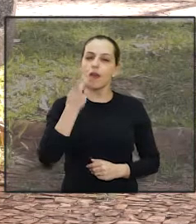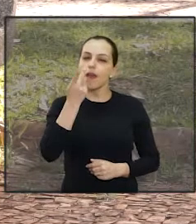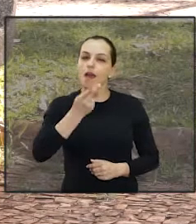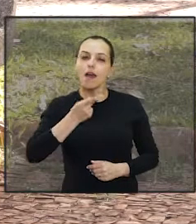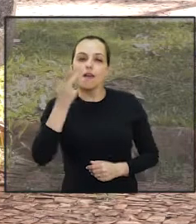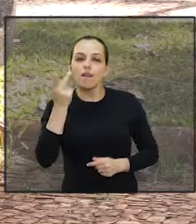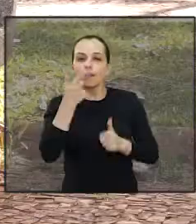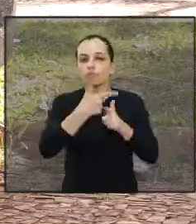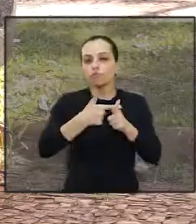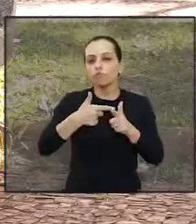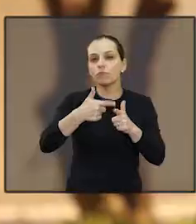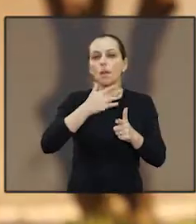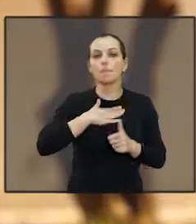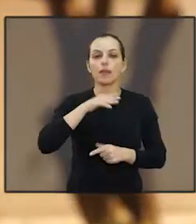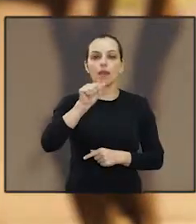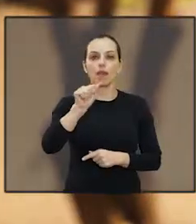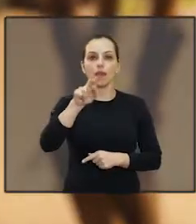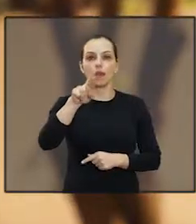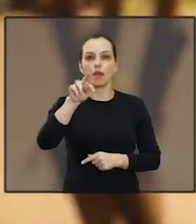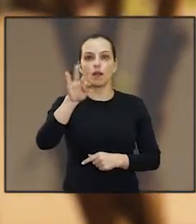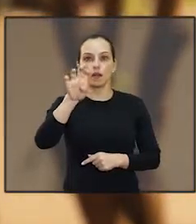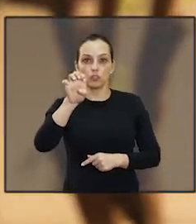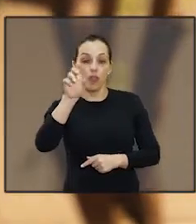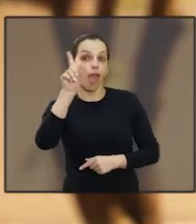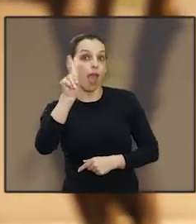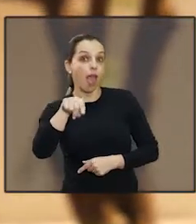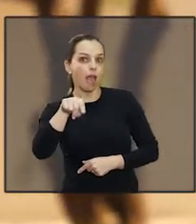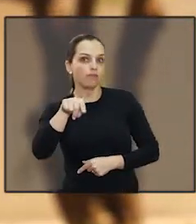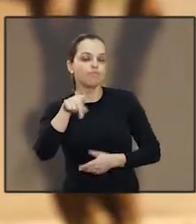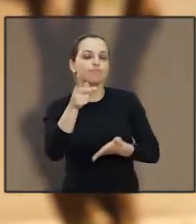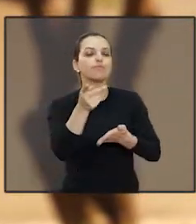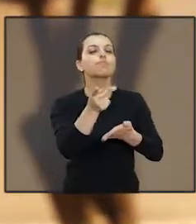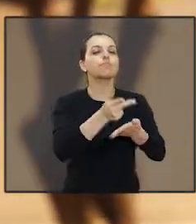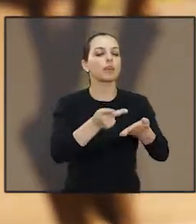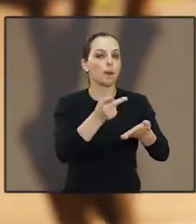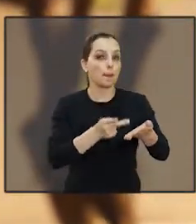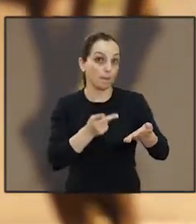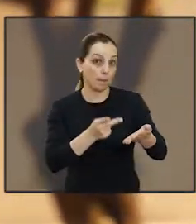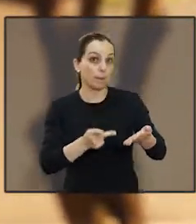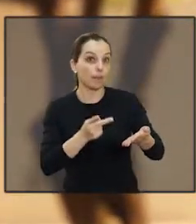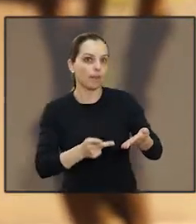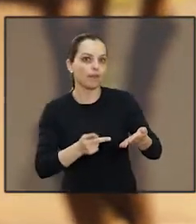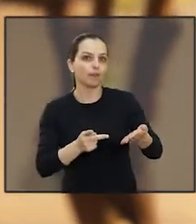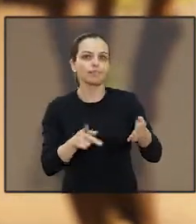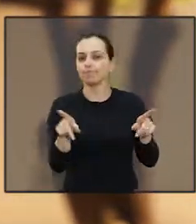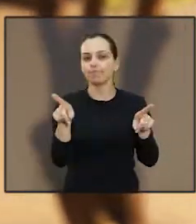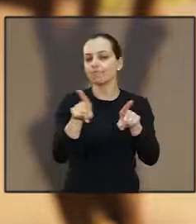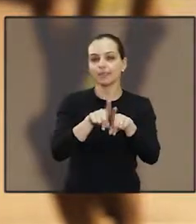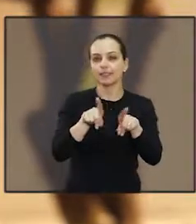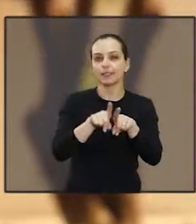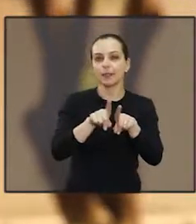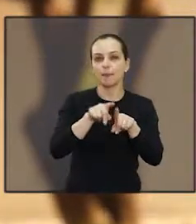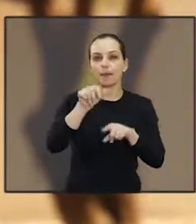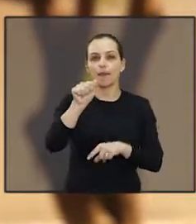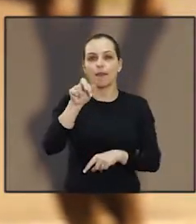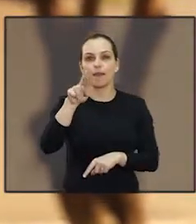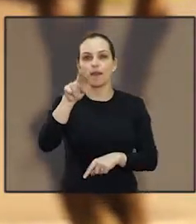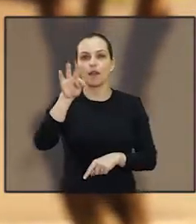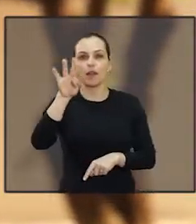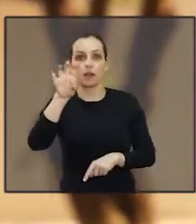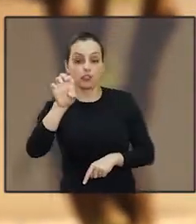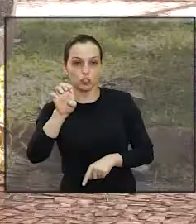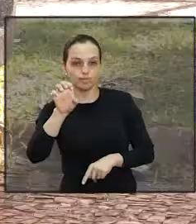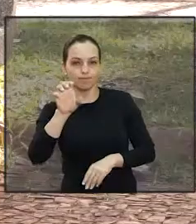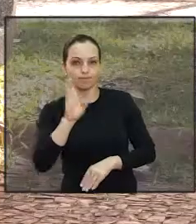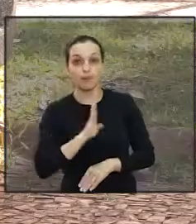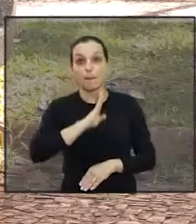Falar sobre a minha arte, uma arte pela qual estou aqui, deve ser, acho que a poesia, né?